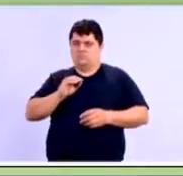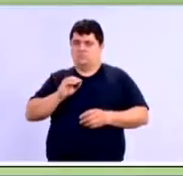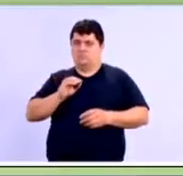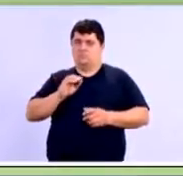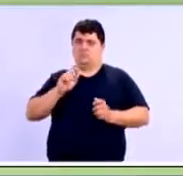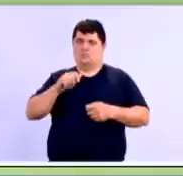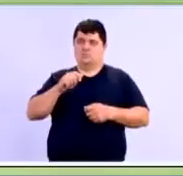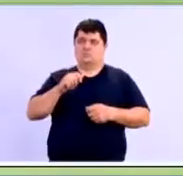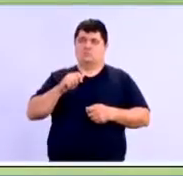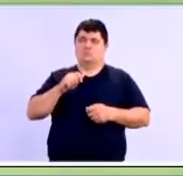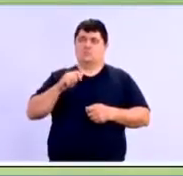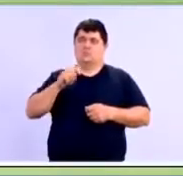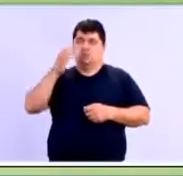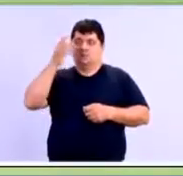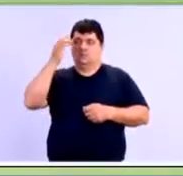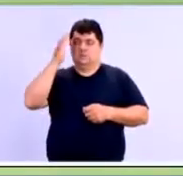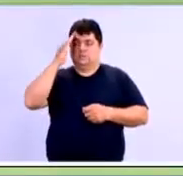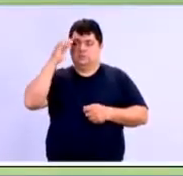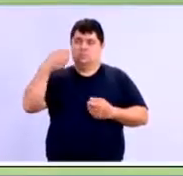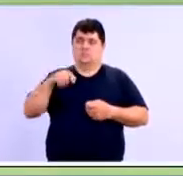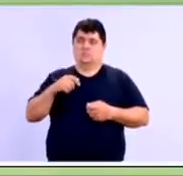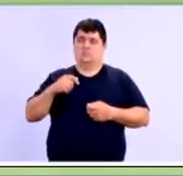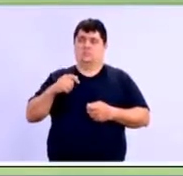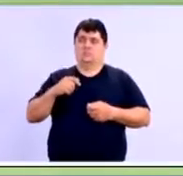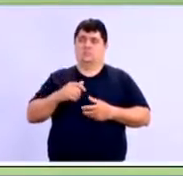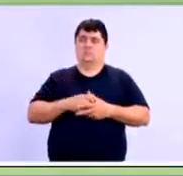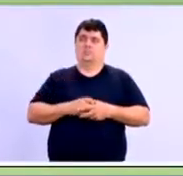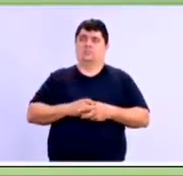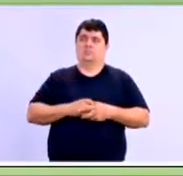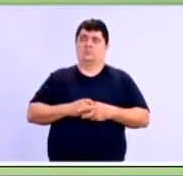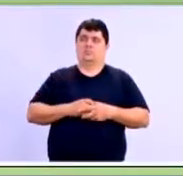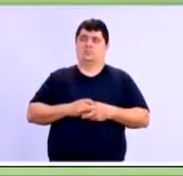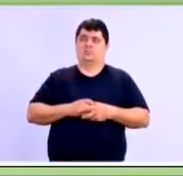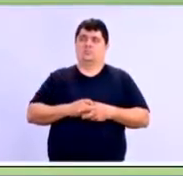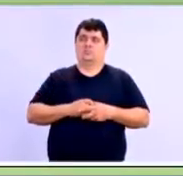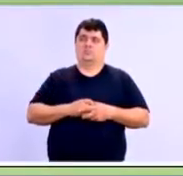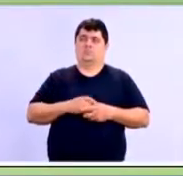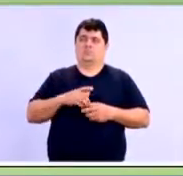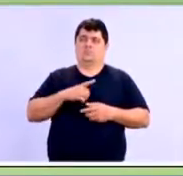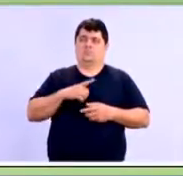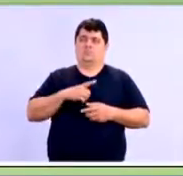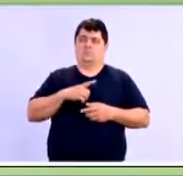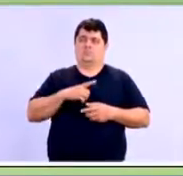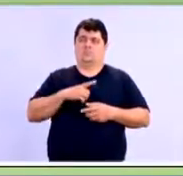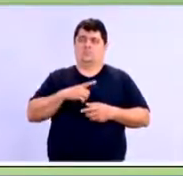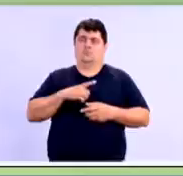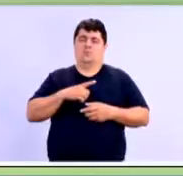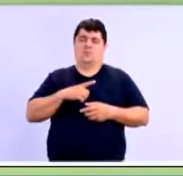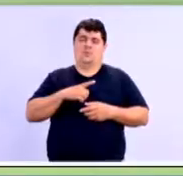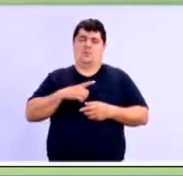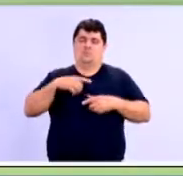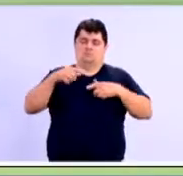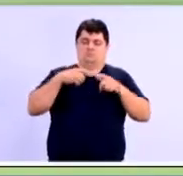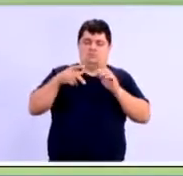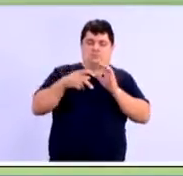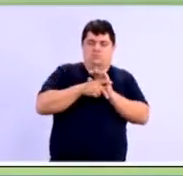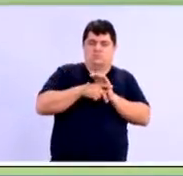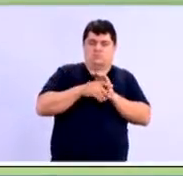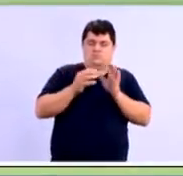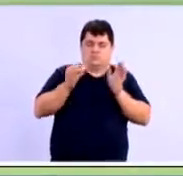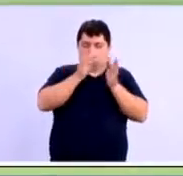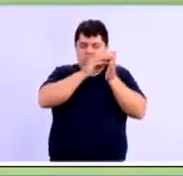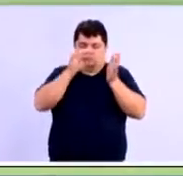ideia disso, de margem, o que eu tenho que ter ideia é que eu vou trabalhar a margem bruta em